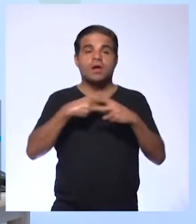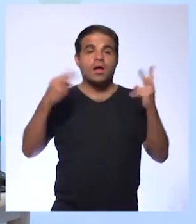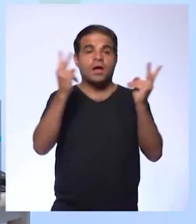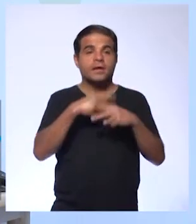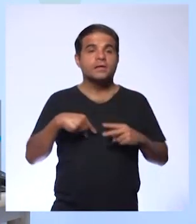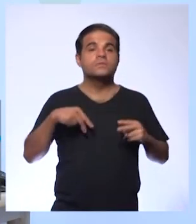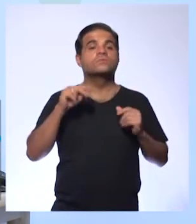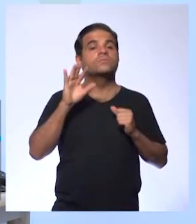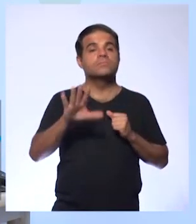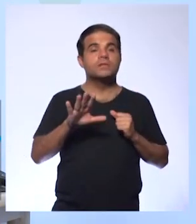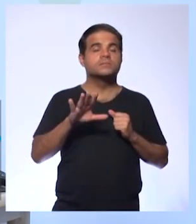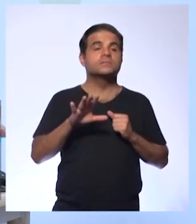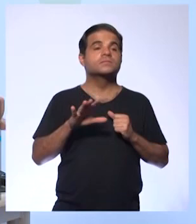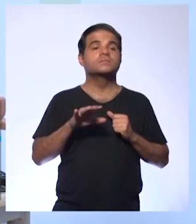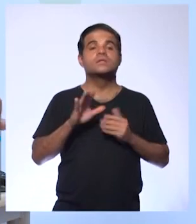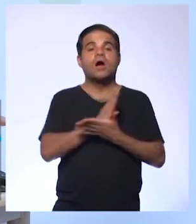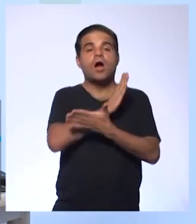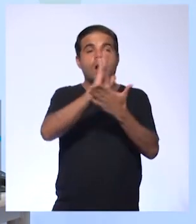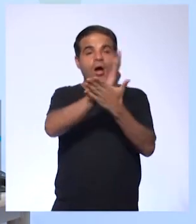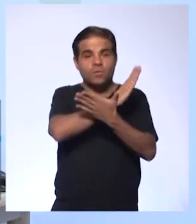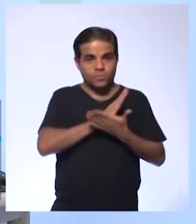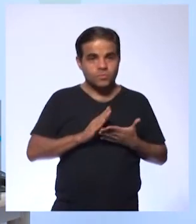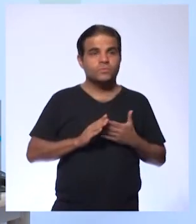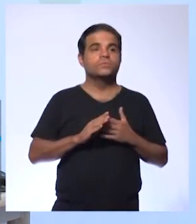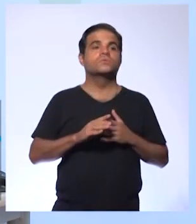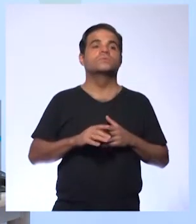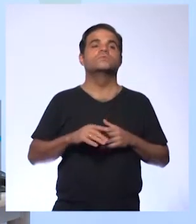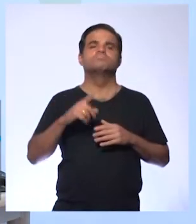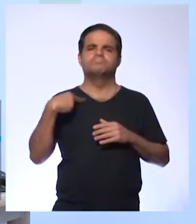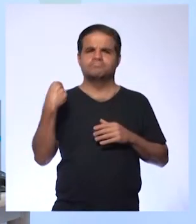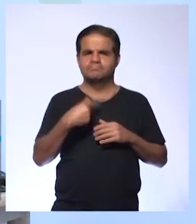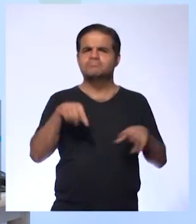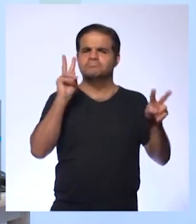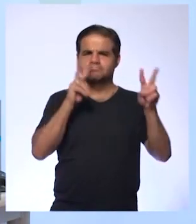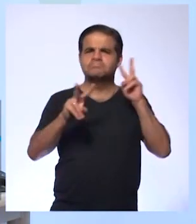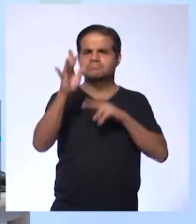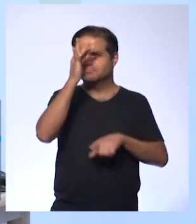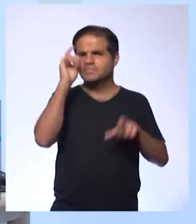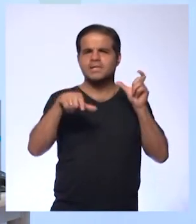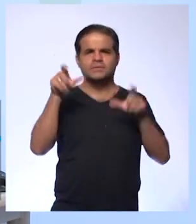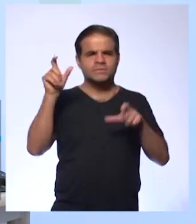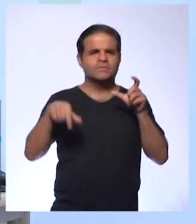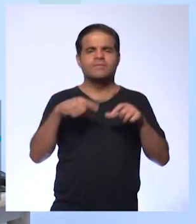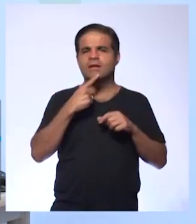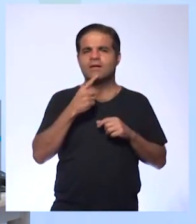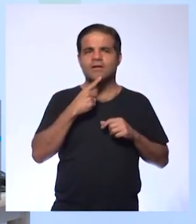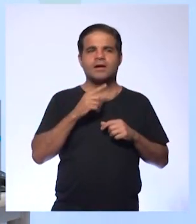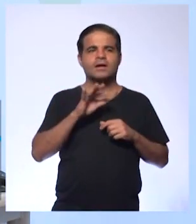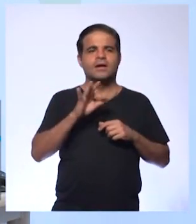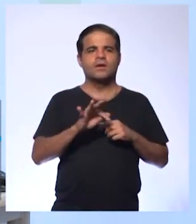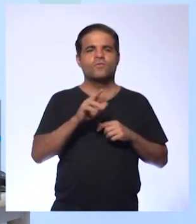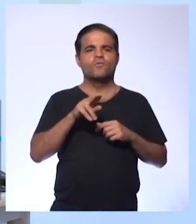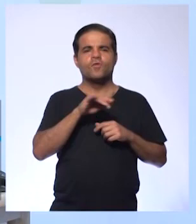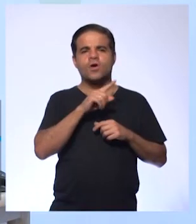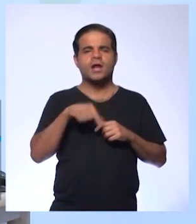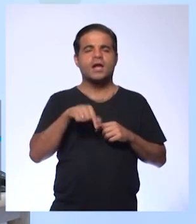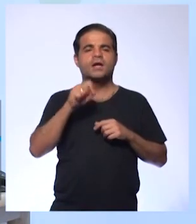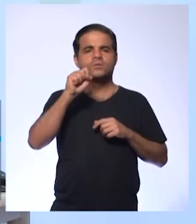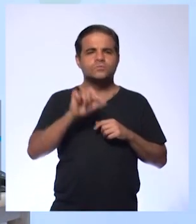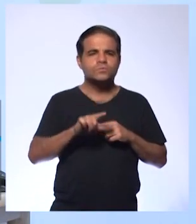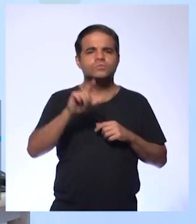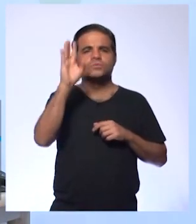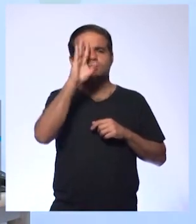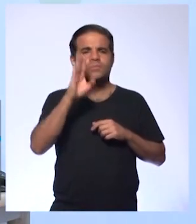né, só que alguns aqui, na imprensa, eu vi muita gente falando, né, ó, o furacão na região sul do